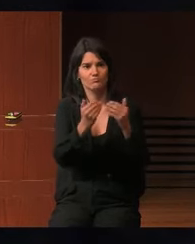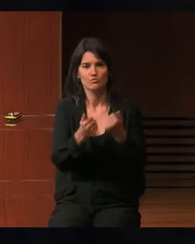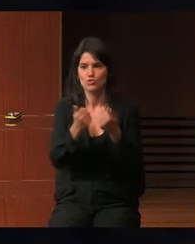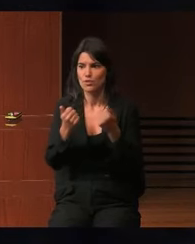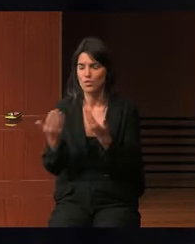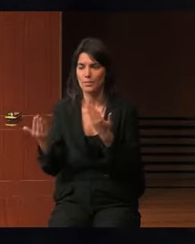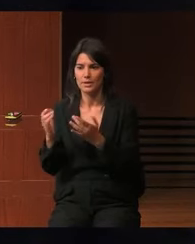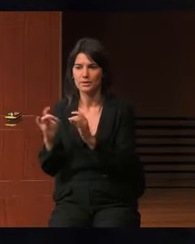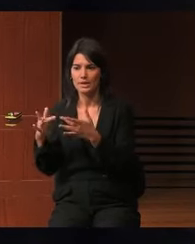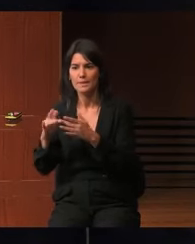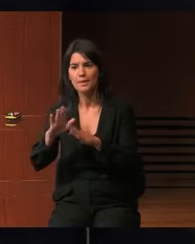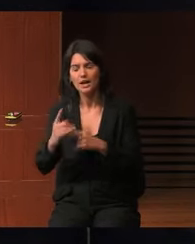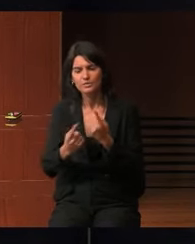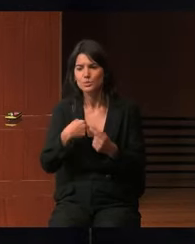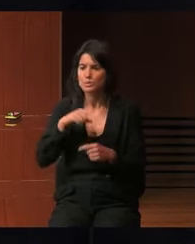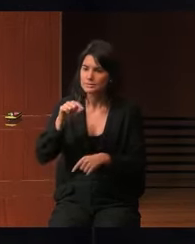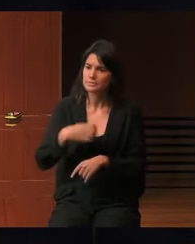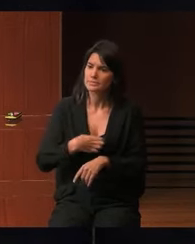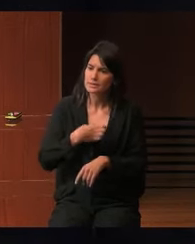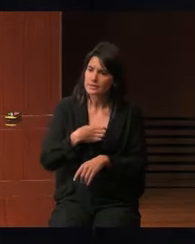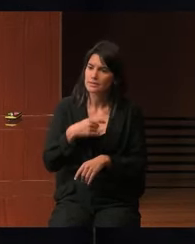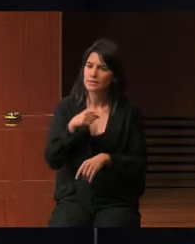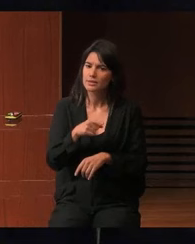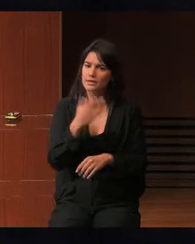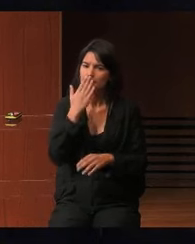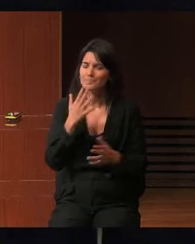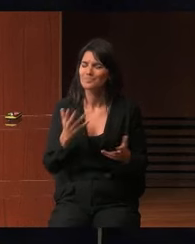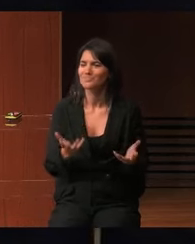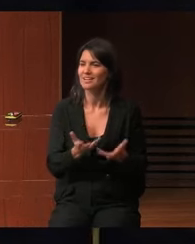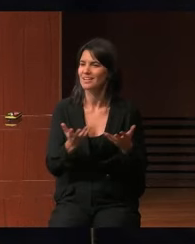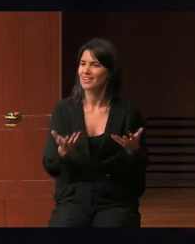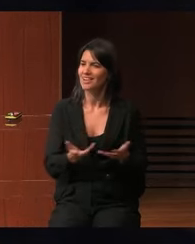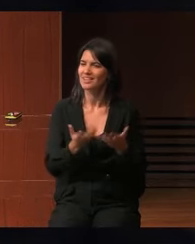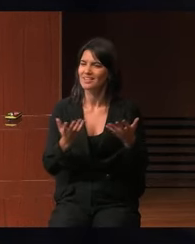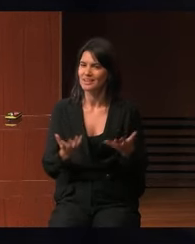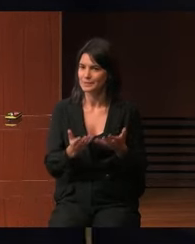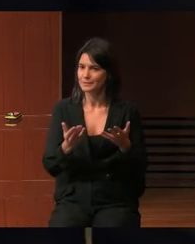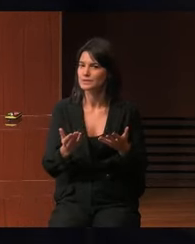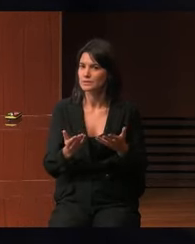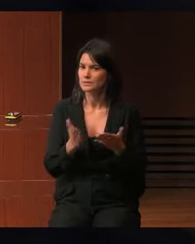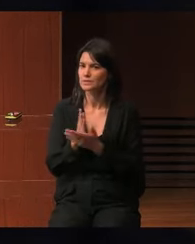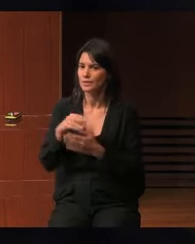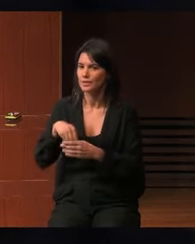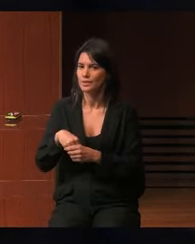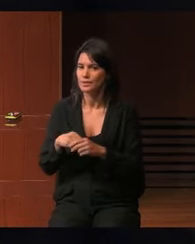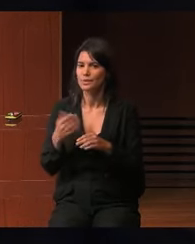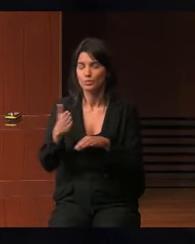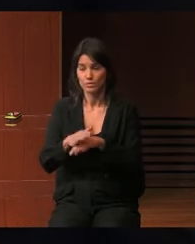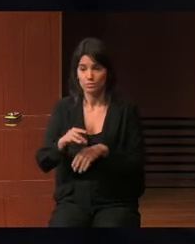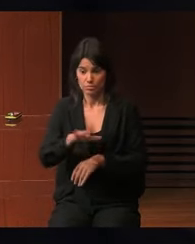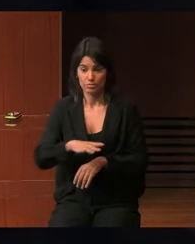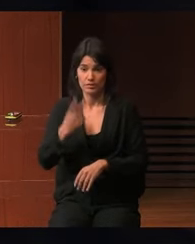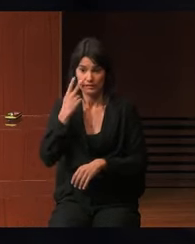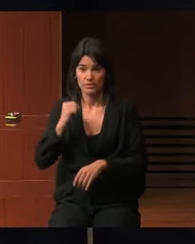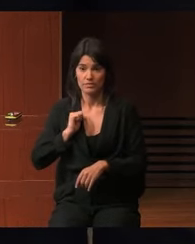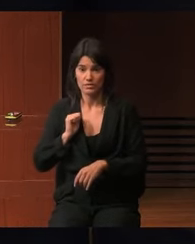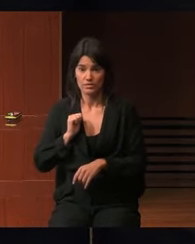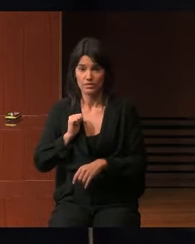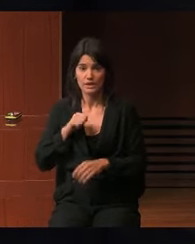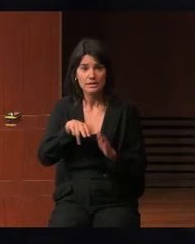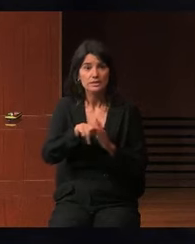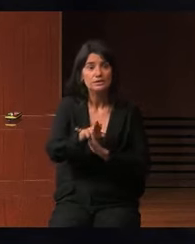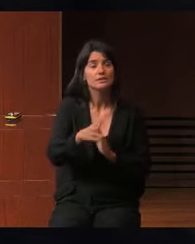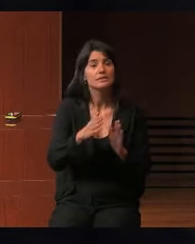muitas vezes também senti a questão de superficialidade, mesmo nas escolas. E, por exemplo, do sítio onde eu moro, era difícil chegar a uma